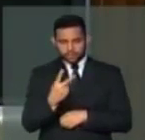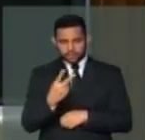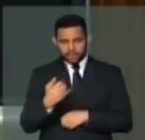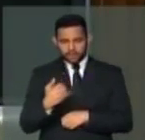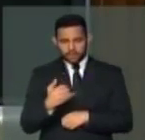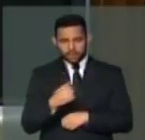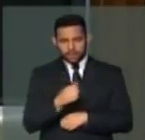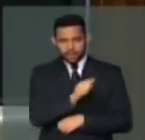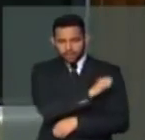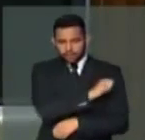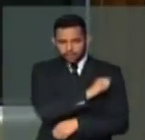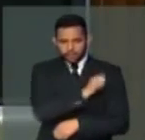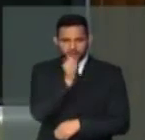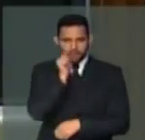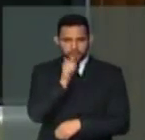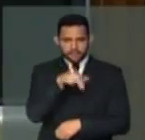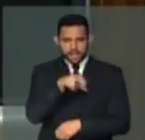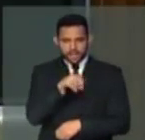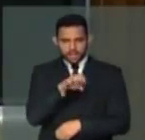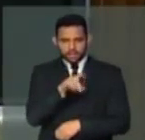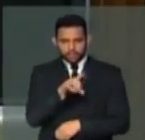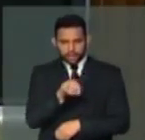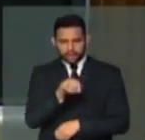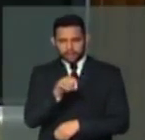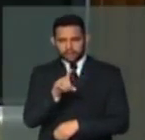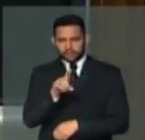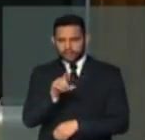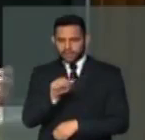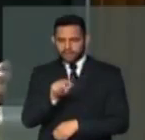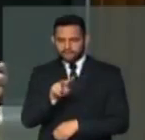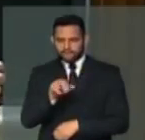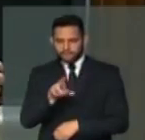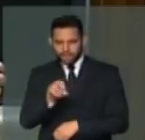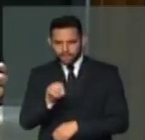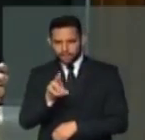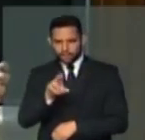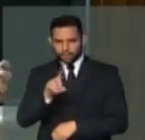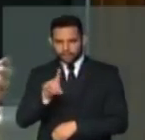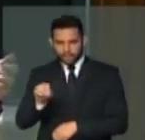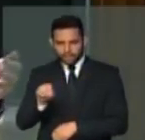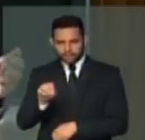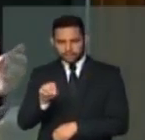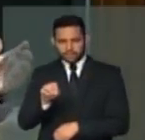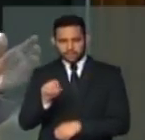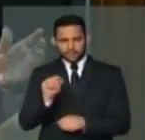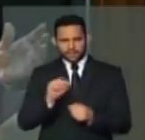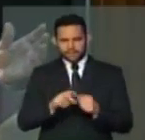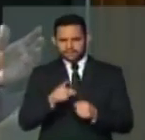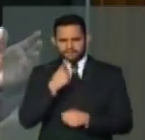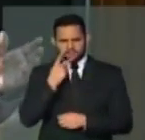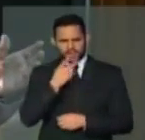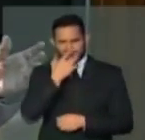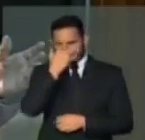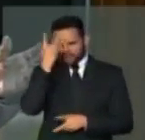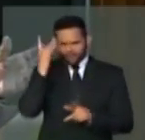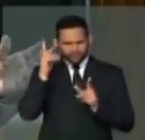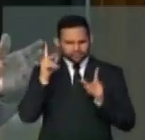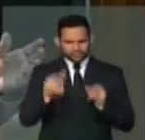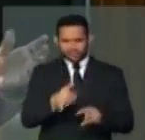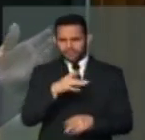a Maria Eduarda e o Davi Rodrigues, eles falaram como gente